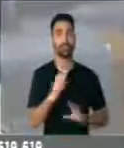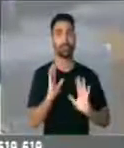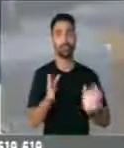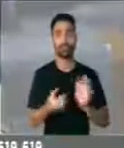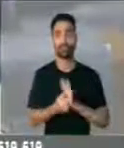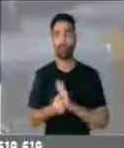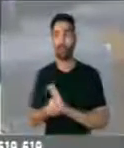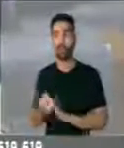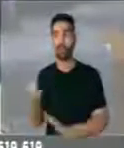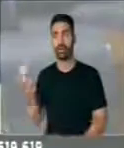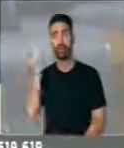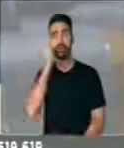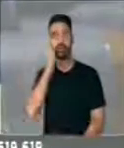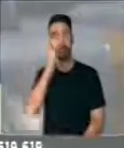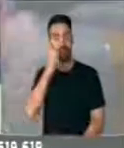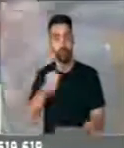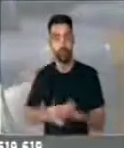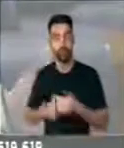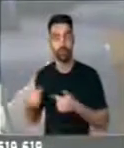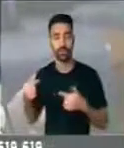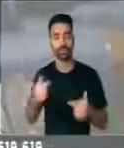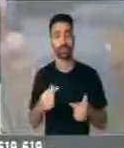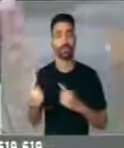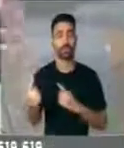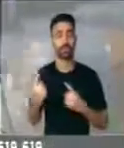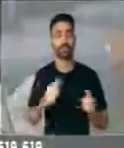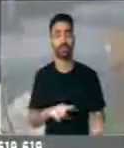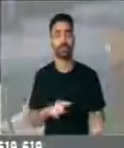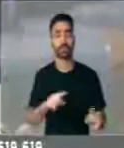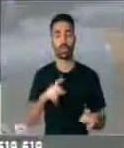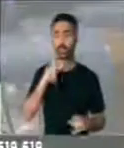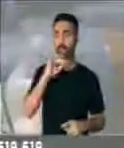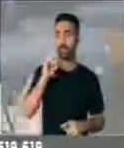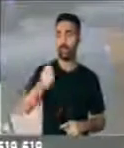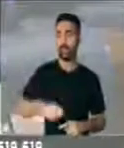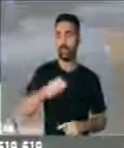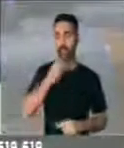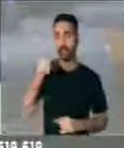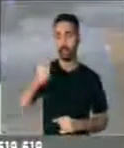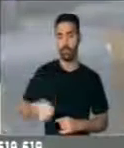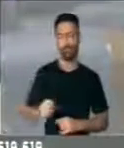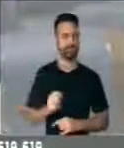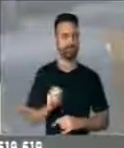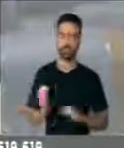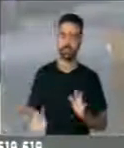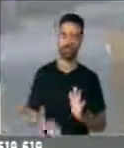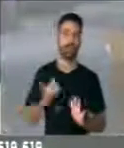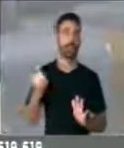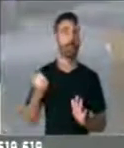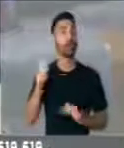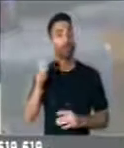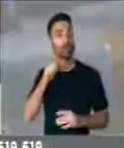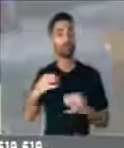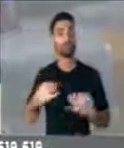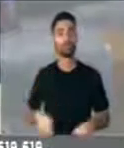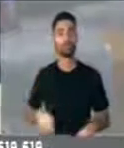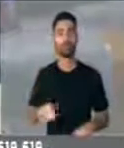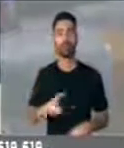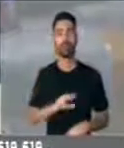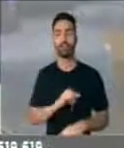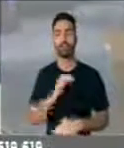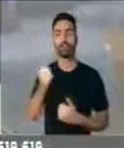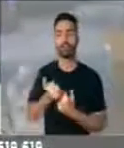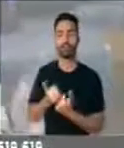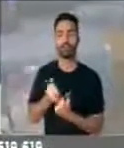de mulheres lutadoras contra o patriarcalismo e machismo e que certamente não iria para o Supremo